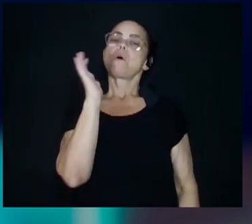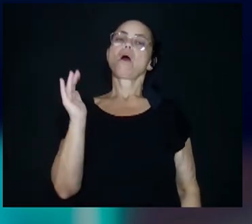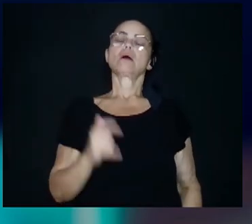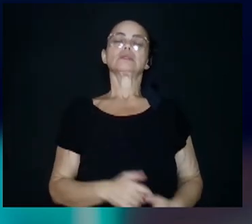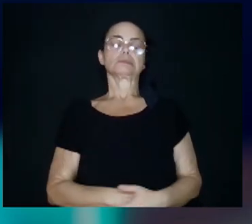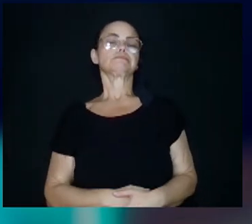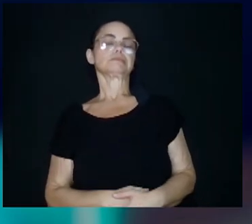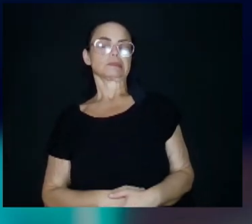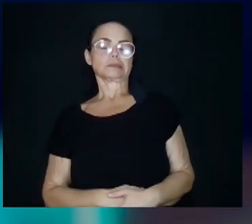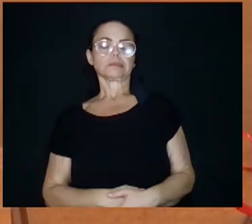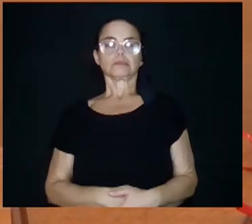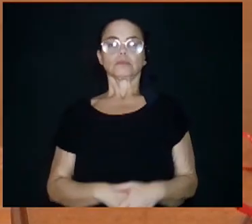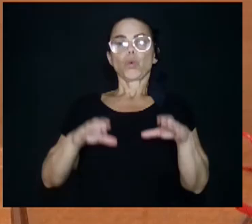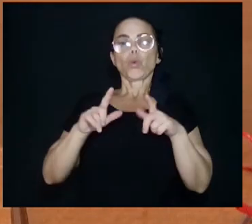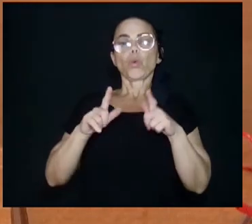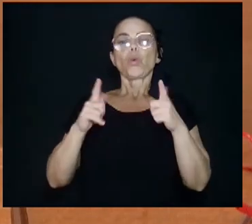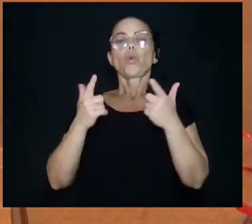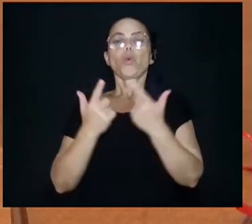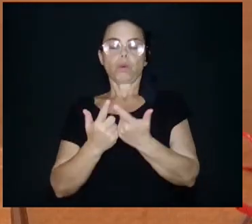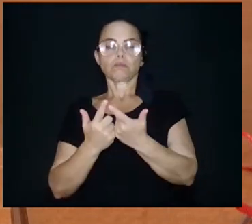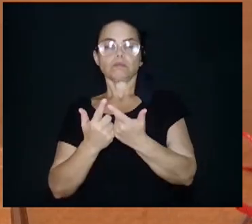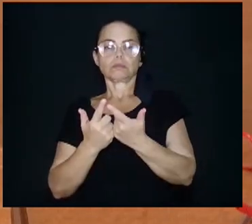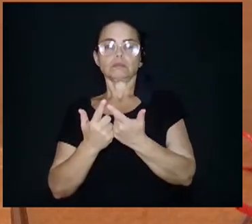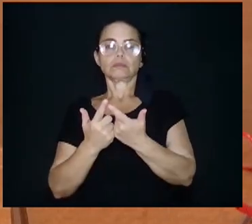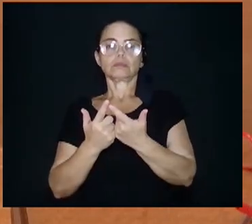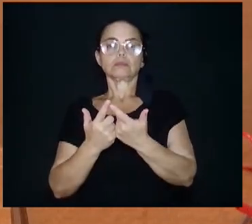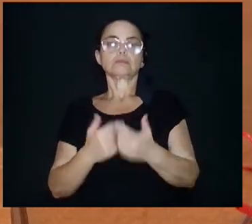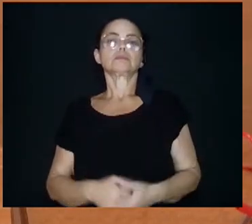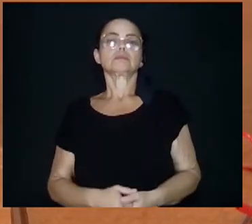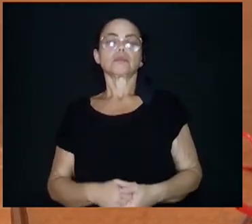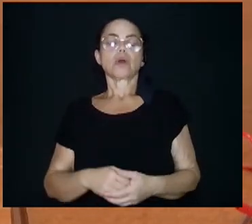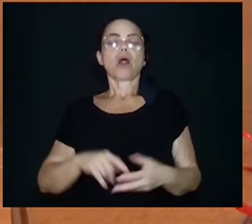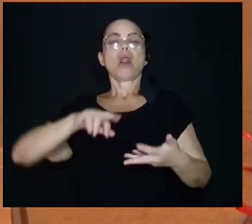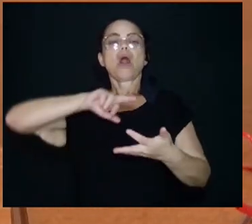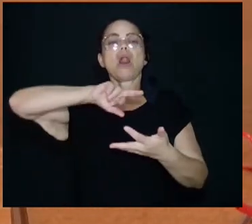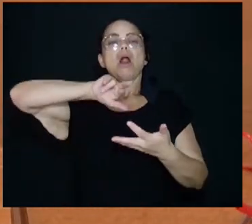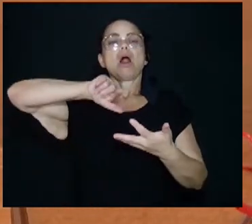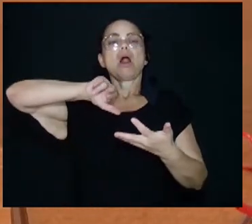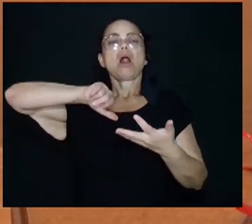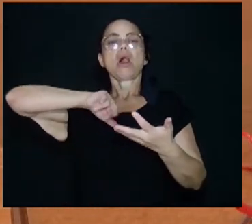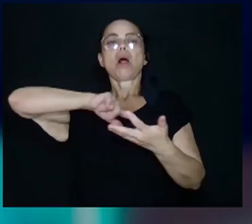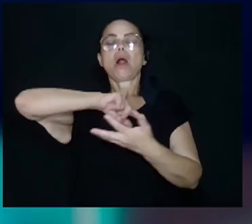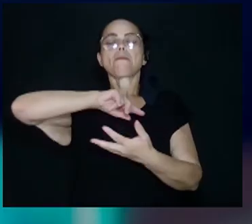corpo diretivo bem mesclado entre pessoas que gaguejam e fonoaudiólogos.